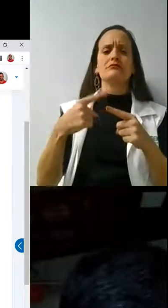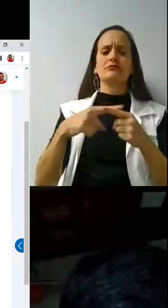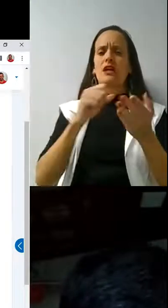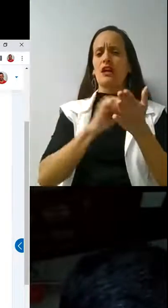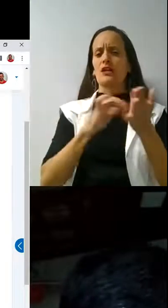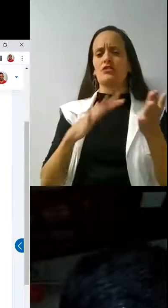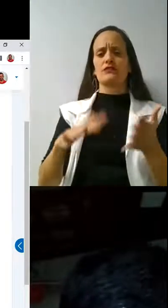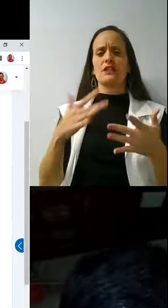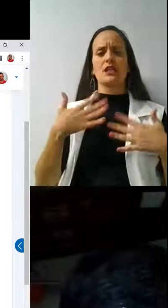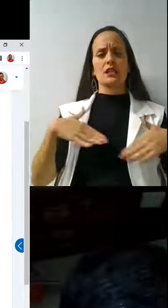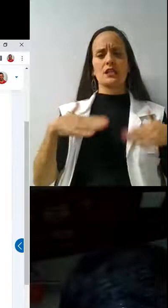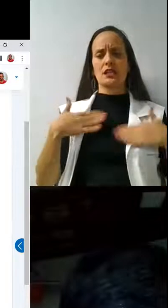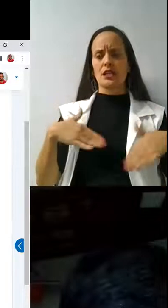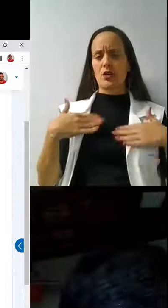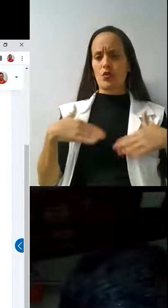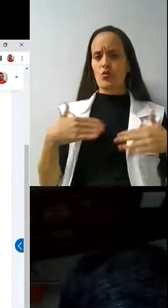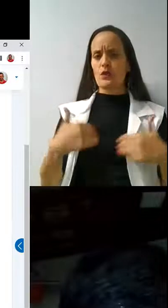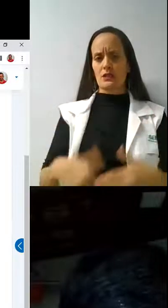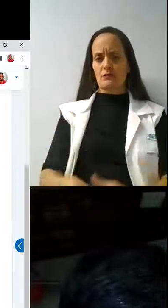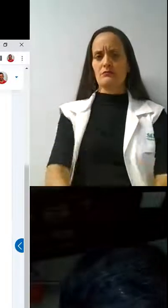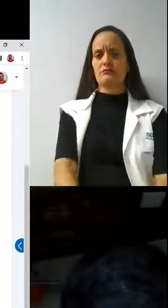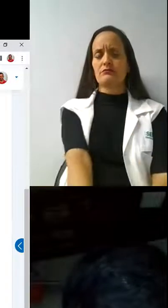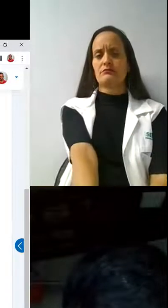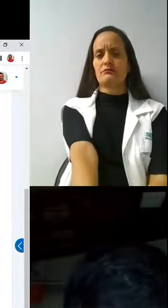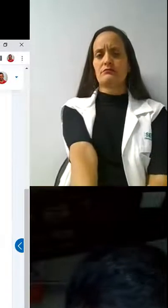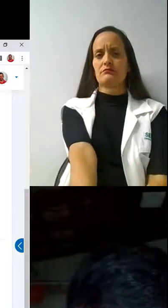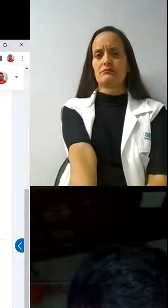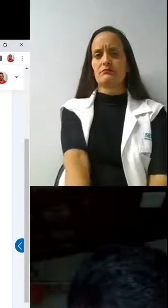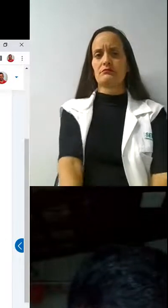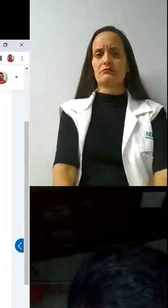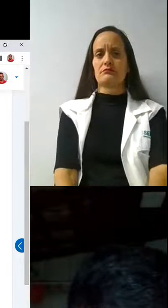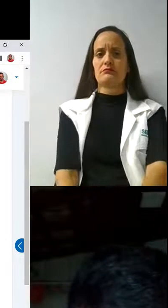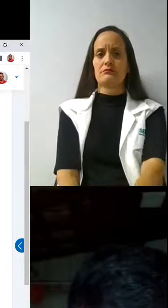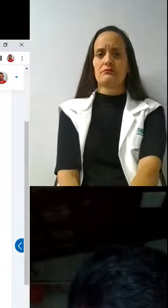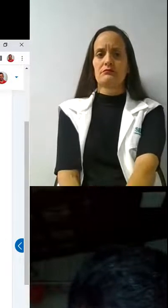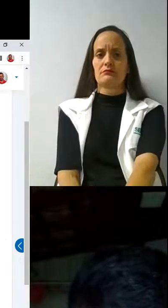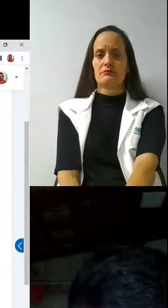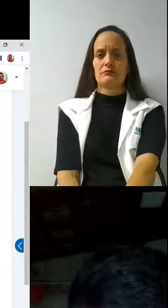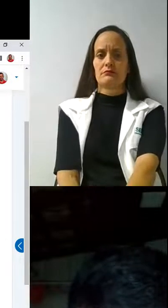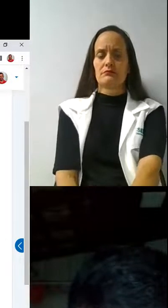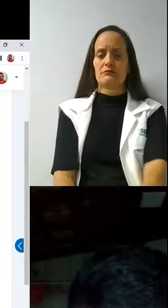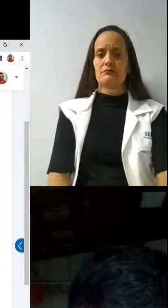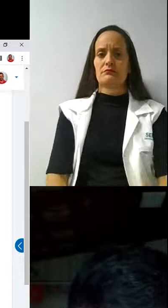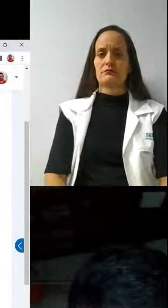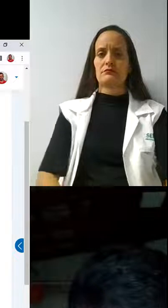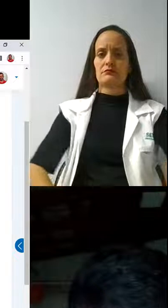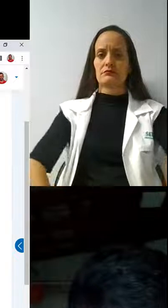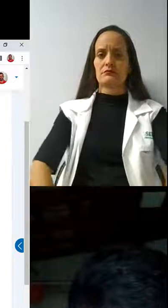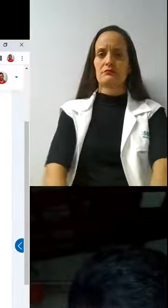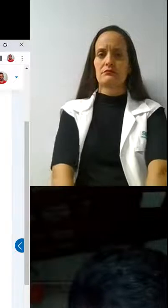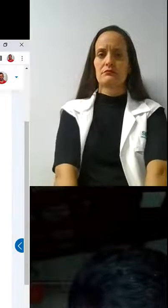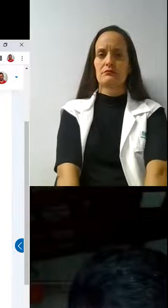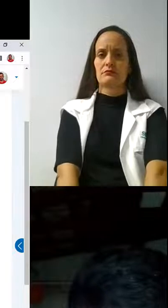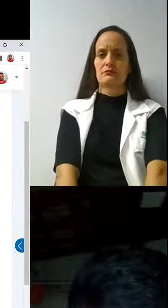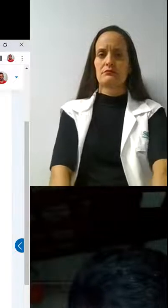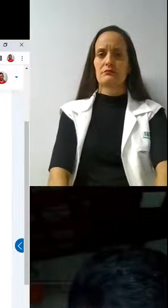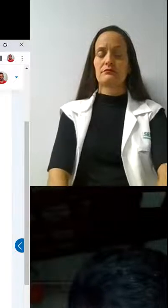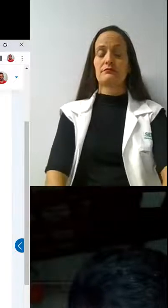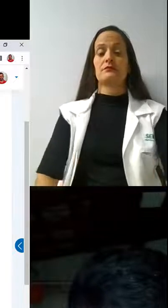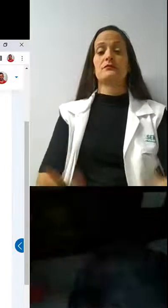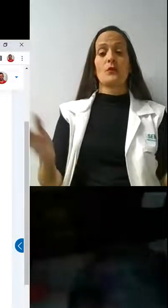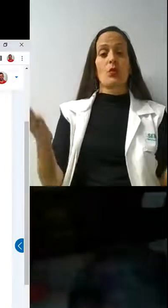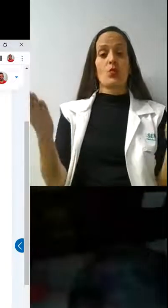têm esse prazo mais longo aí para fazer, certo? Então, essa, né, é a nossa segunda web